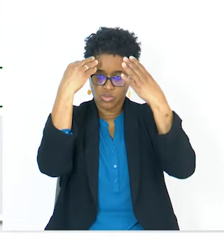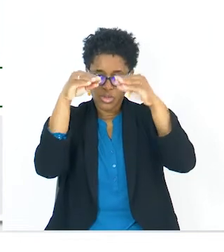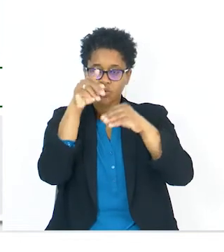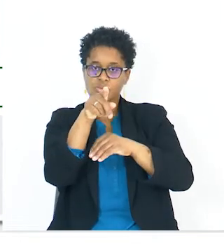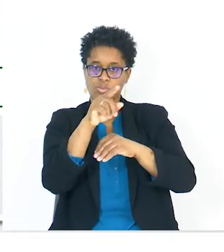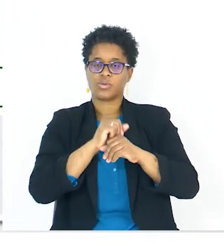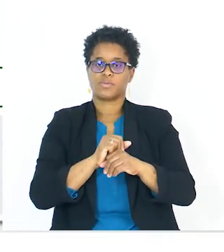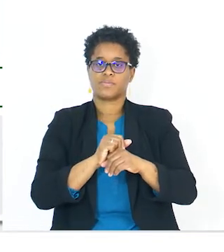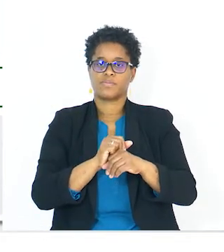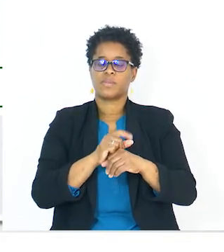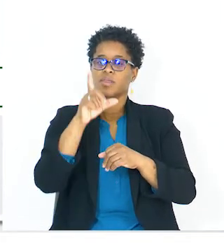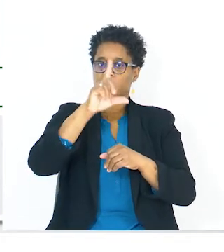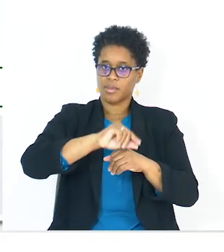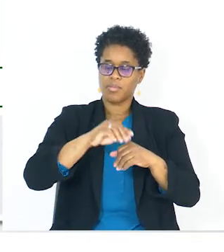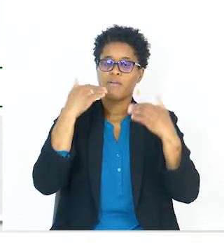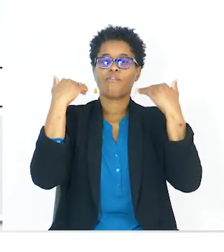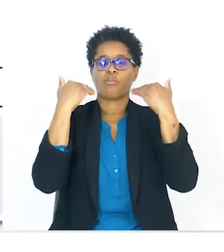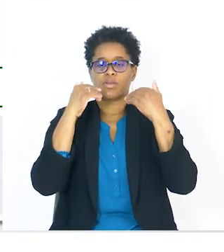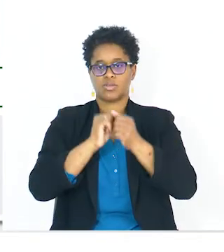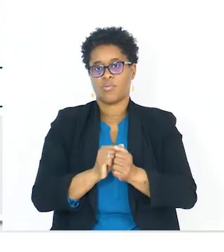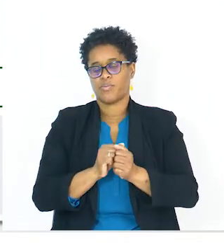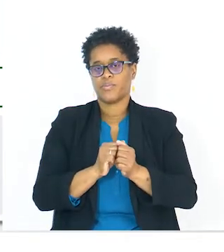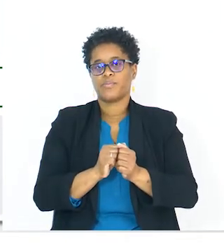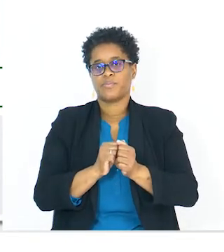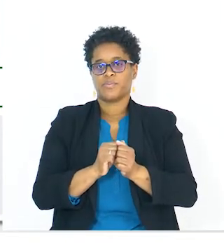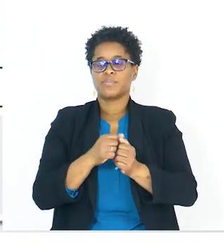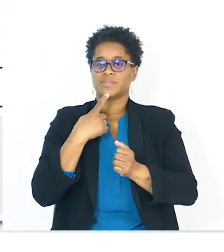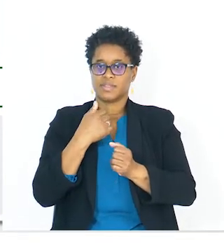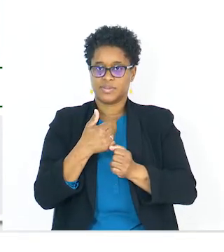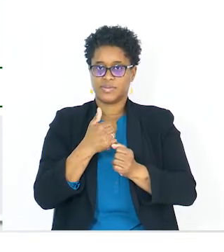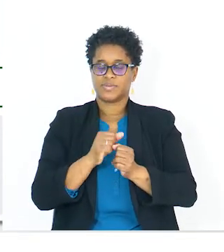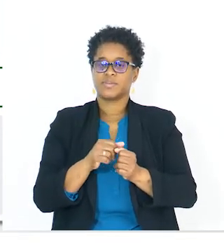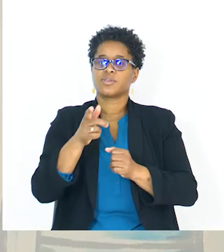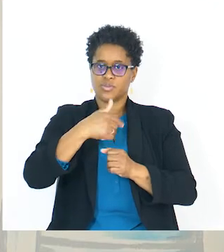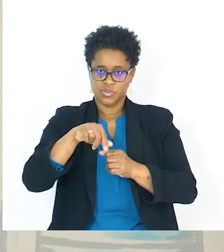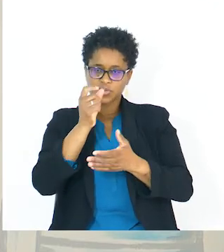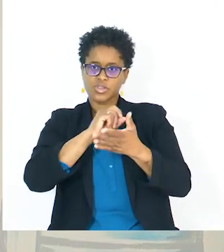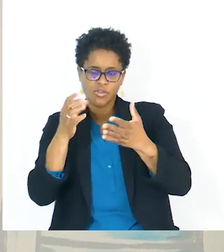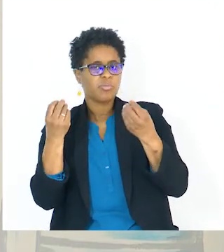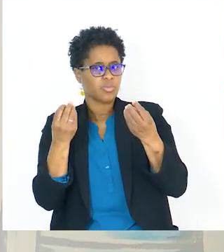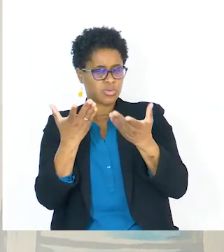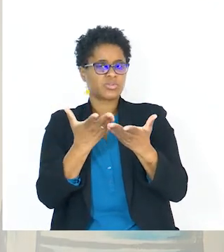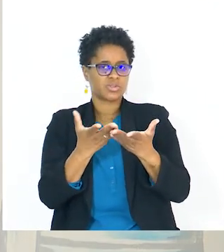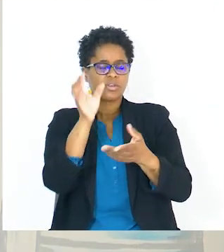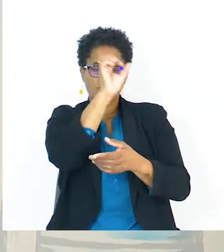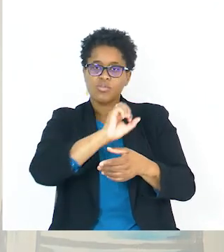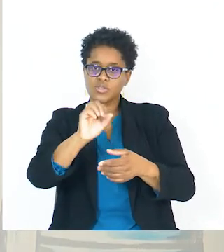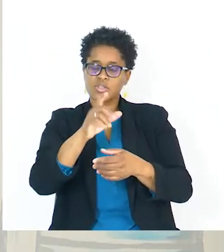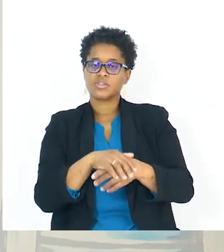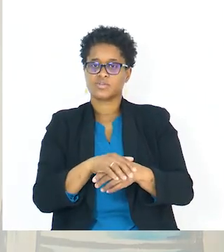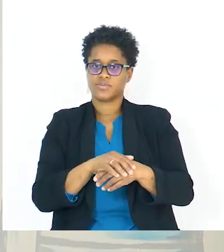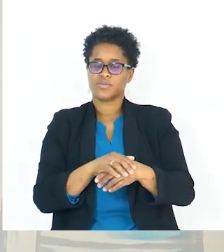tua educação e formação. Certo? Nós apontamos várias. Vocês,